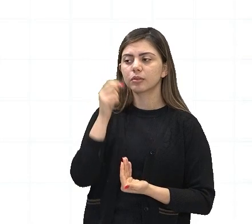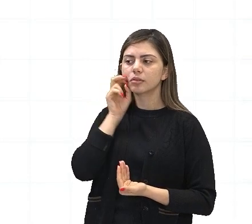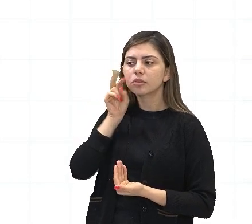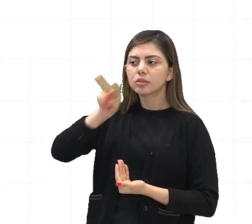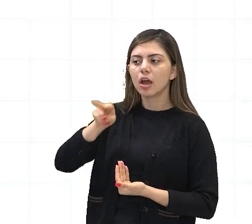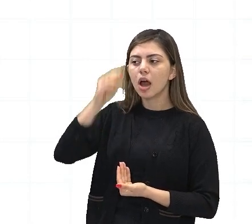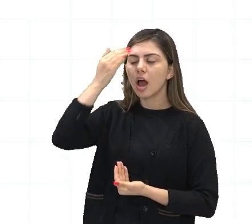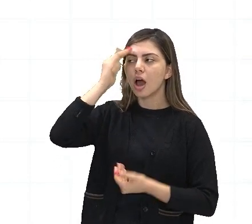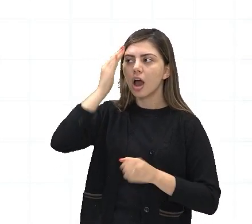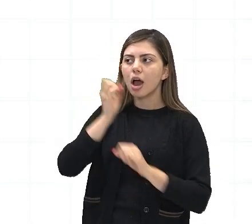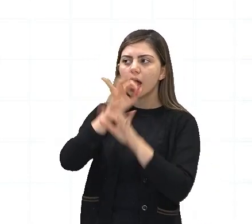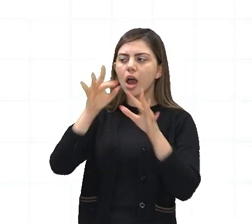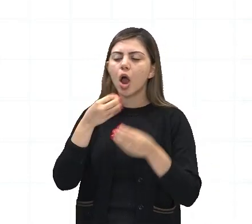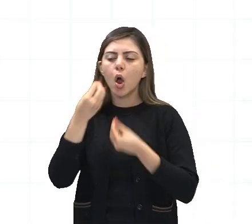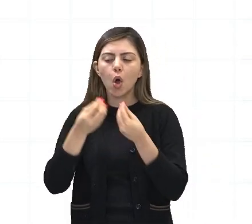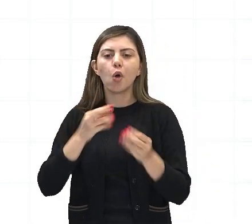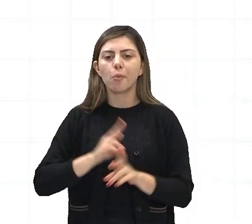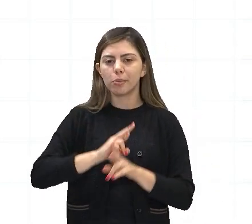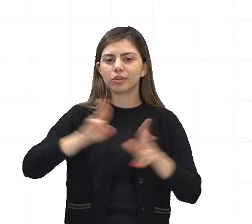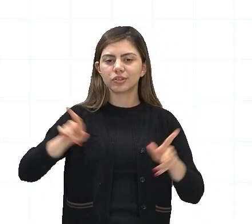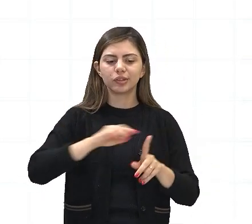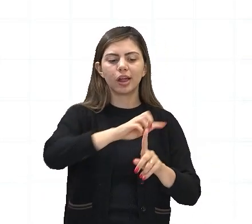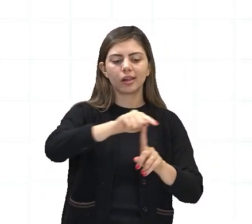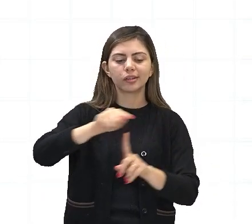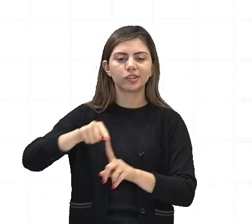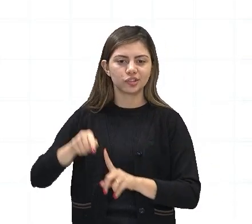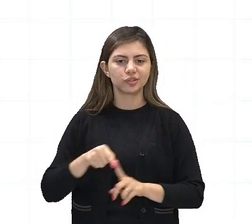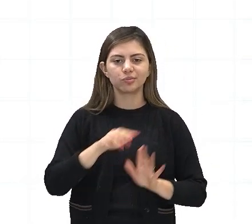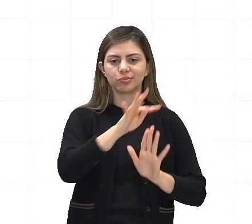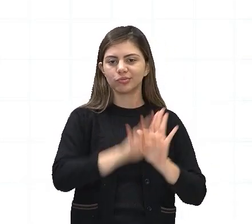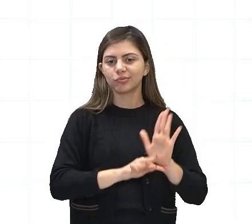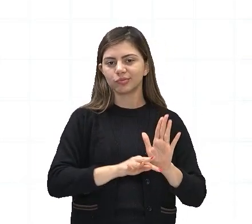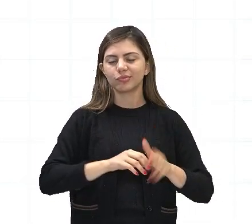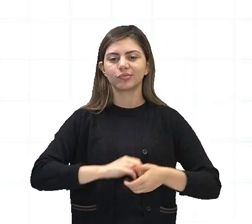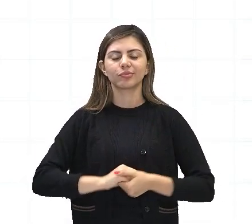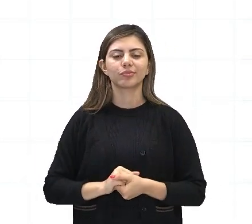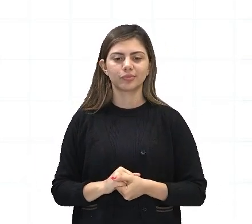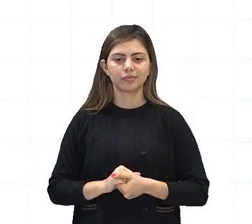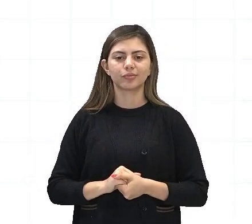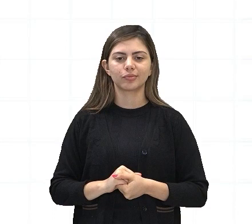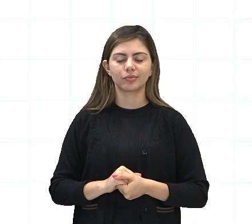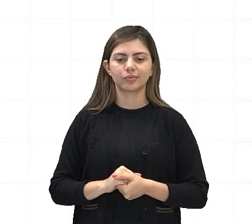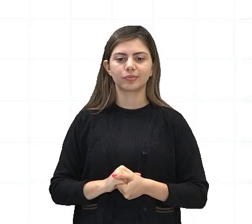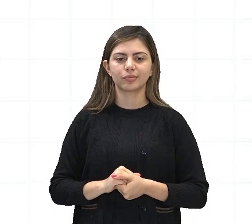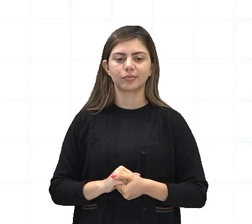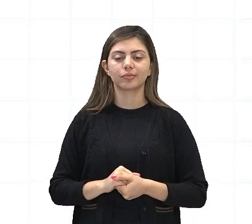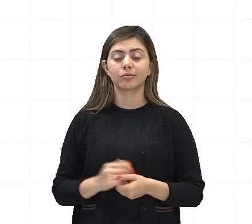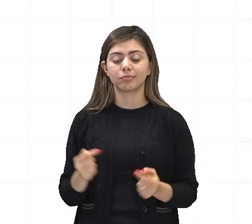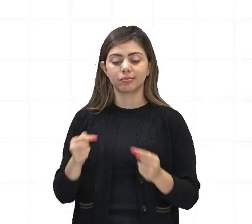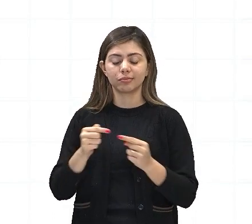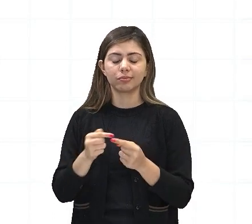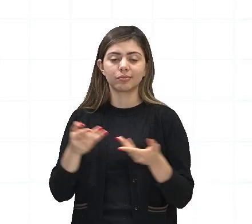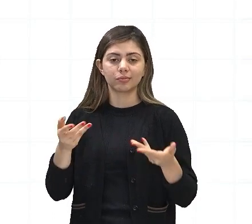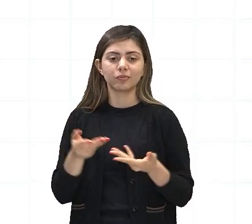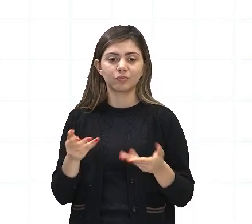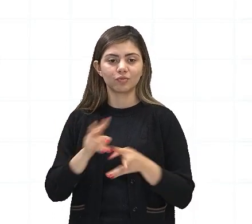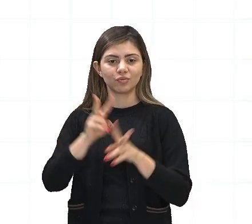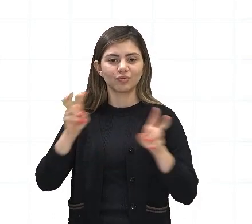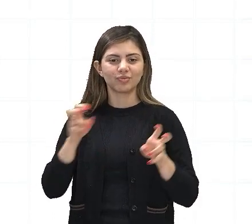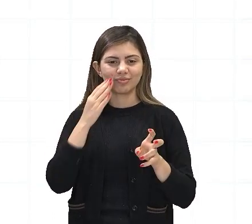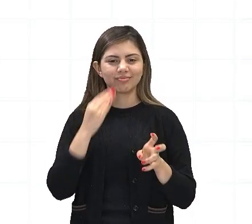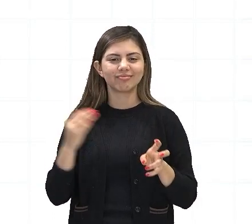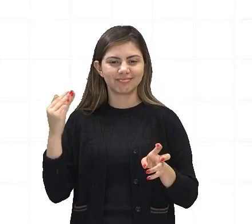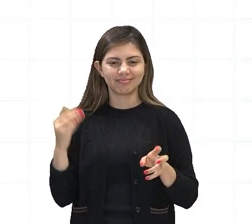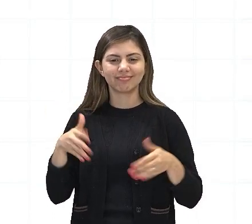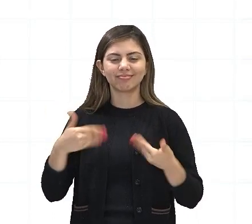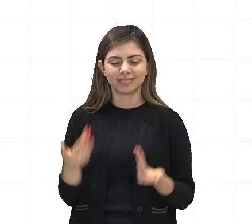vai distinguir os tipos textuais, essa tipologia, porque predomina